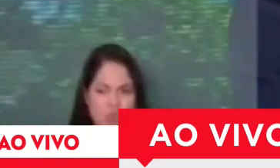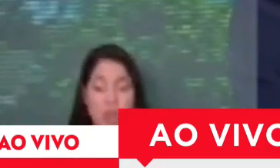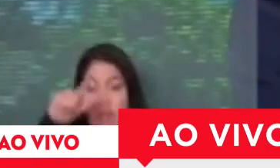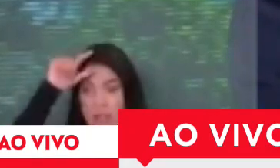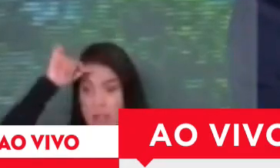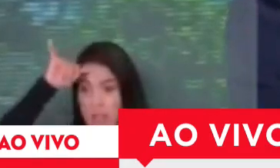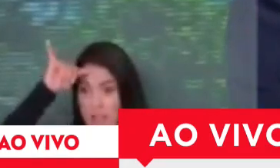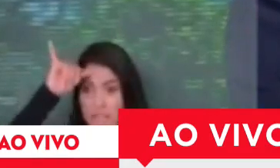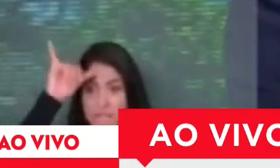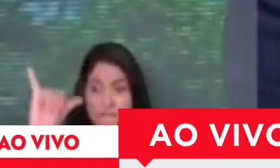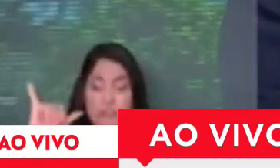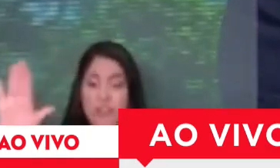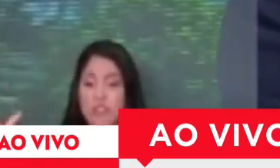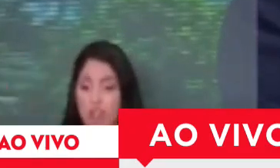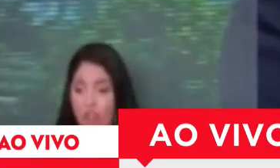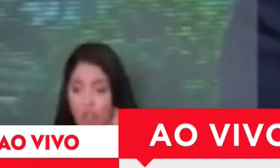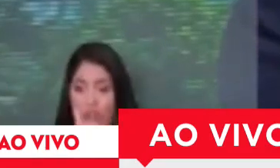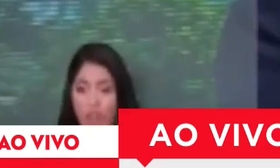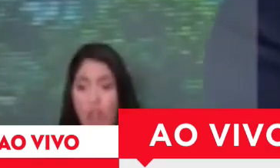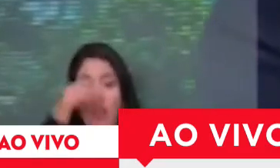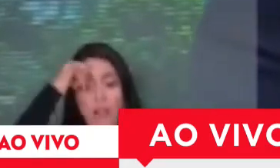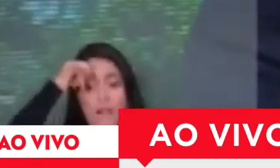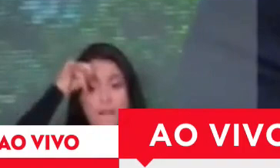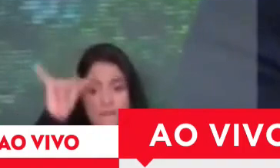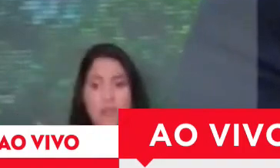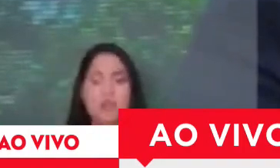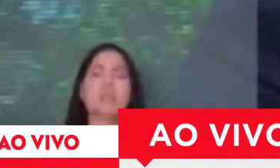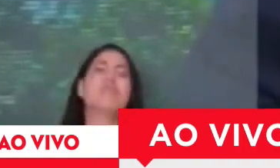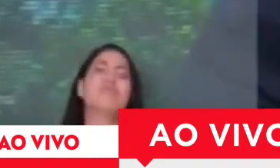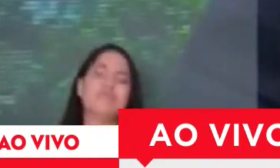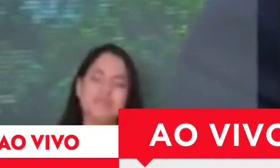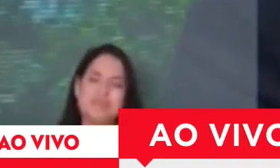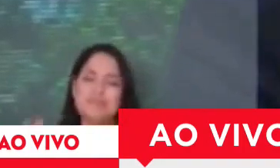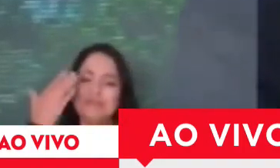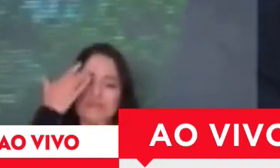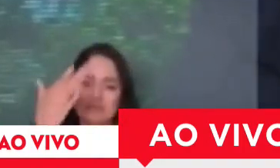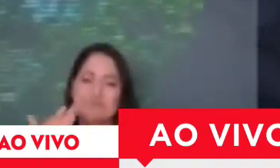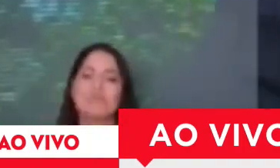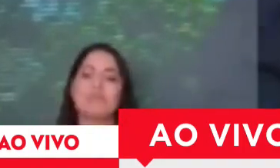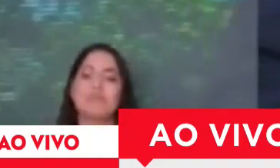golpe ocorram no futuro. Obrigado e viva a democracia!